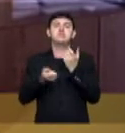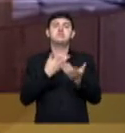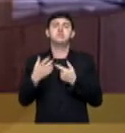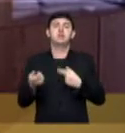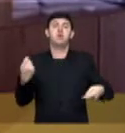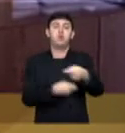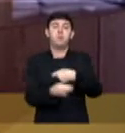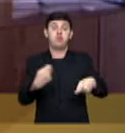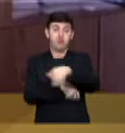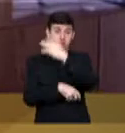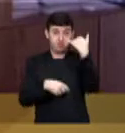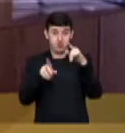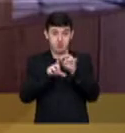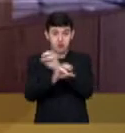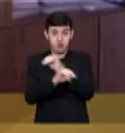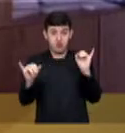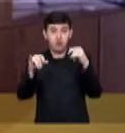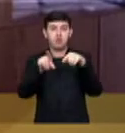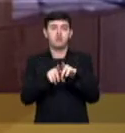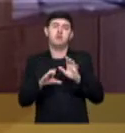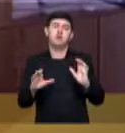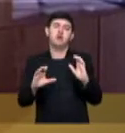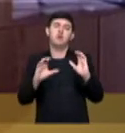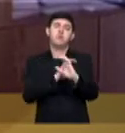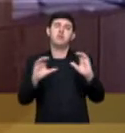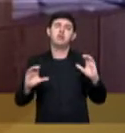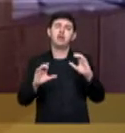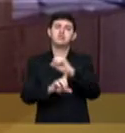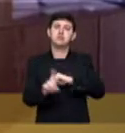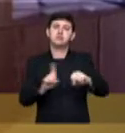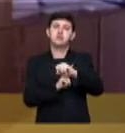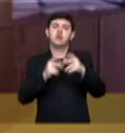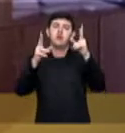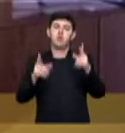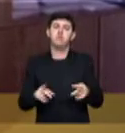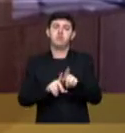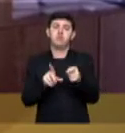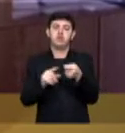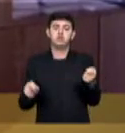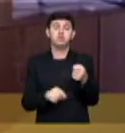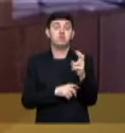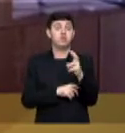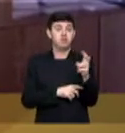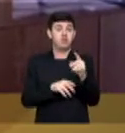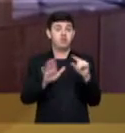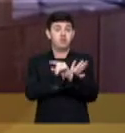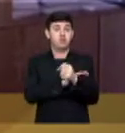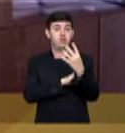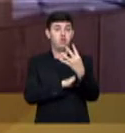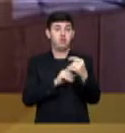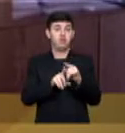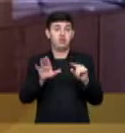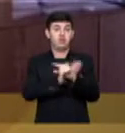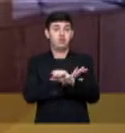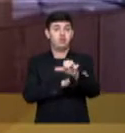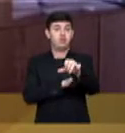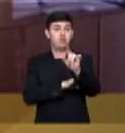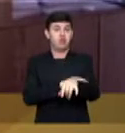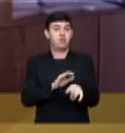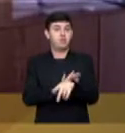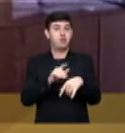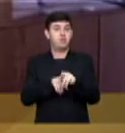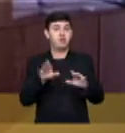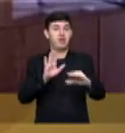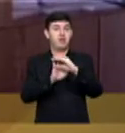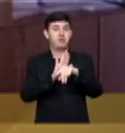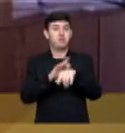anunciantes e, por decorrência, do meio de comunicação social, nos termos do artigo 5º, inciso 4º, inciso 9º e do próprio artigo caput